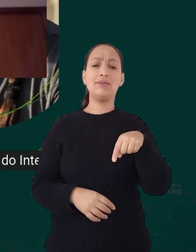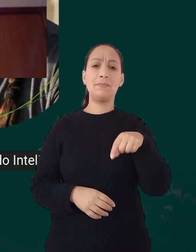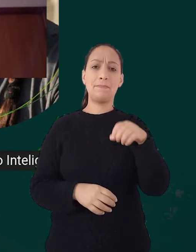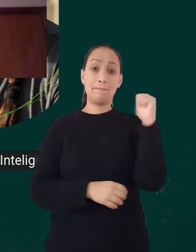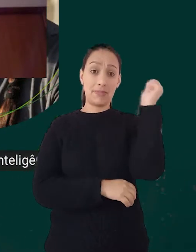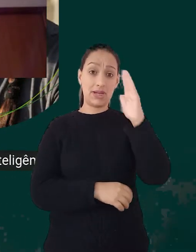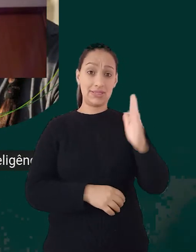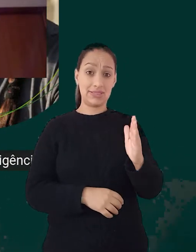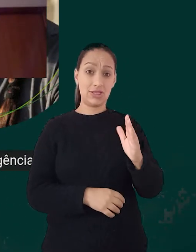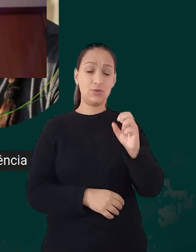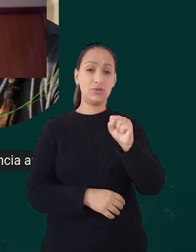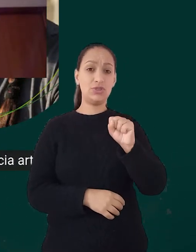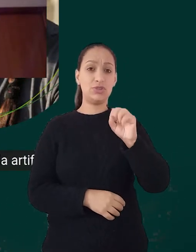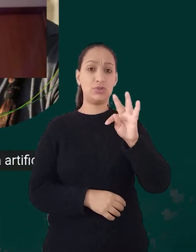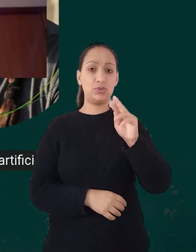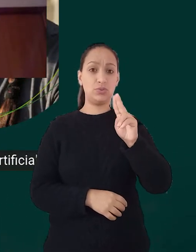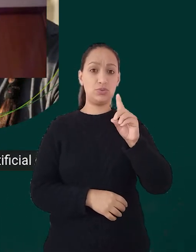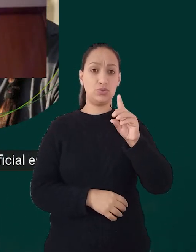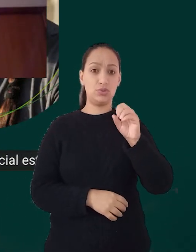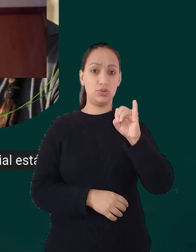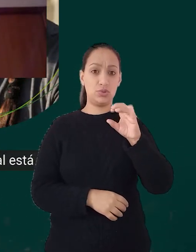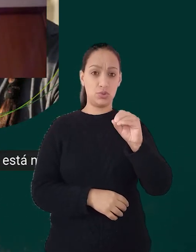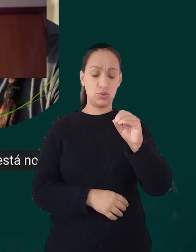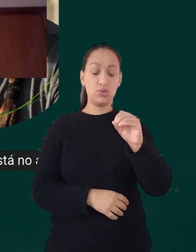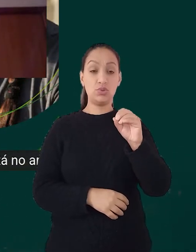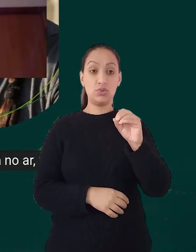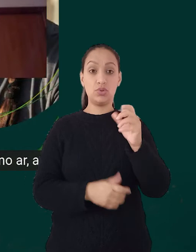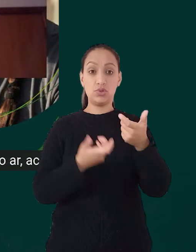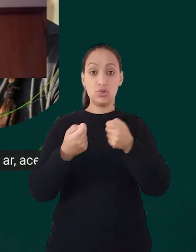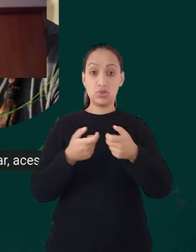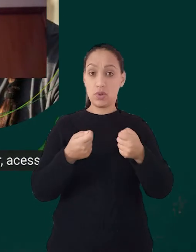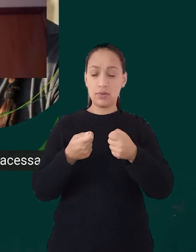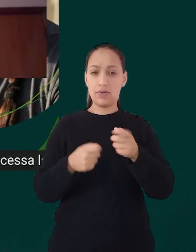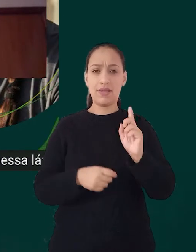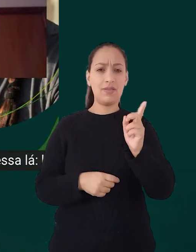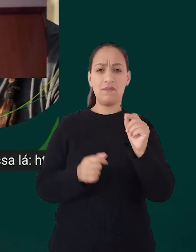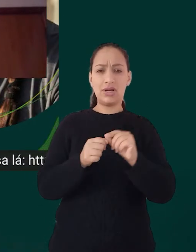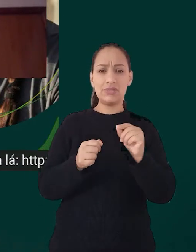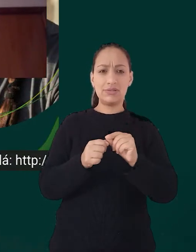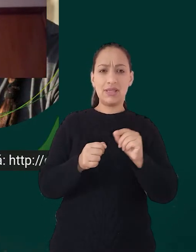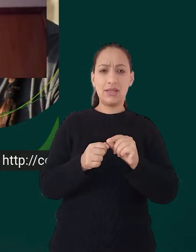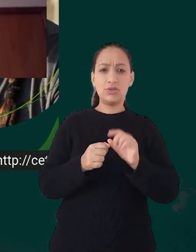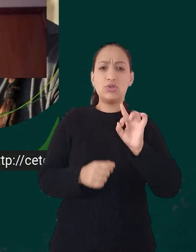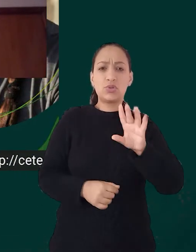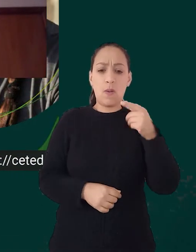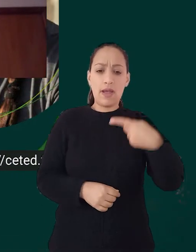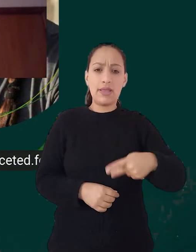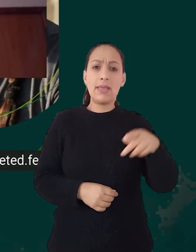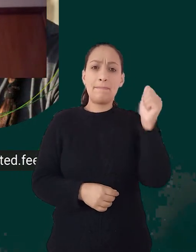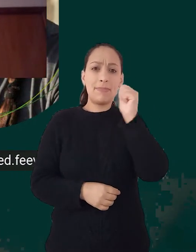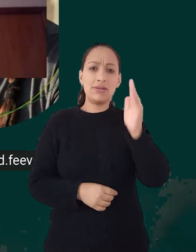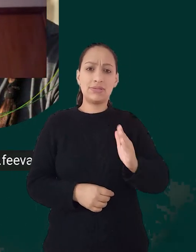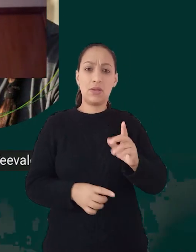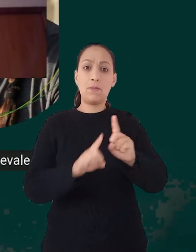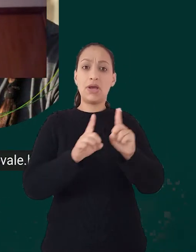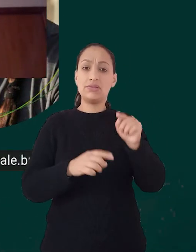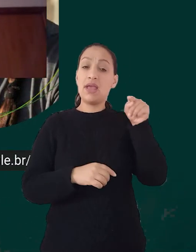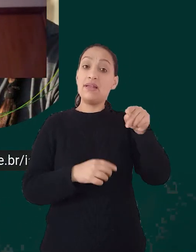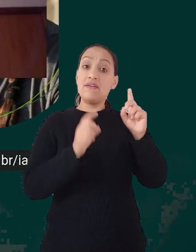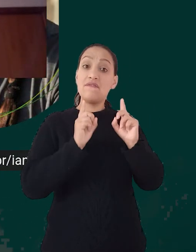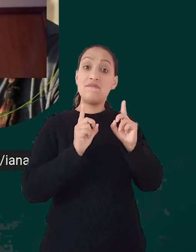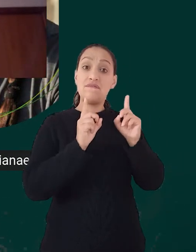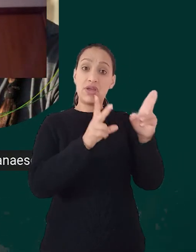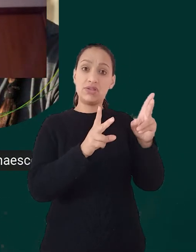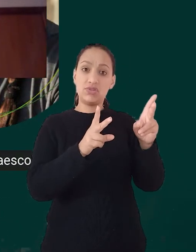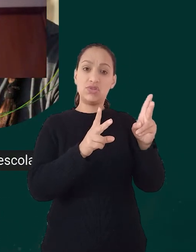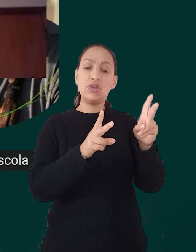Brasil que não estão fazendo jogos para o público brasileiro, tá? Está desenvolvendo jogos e vende a sua força de